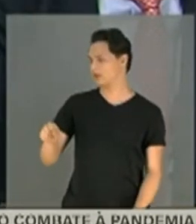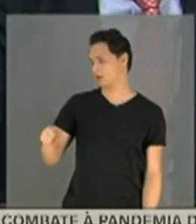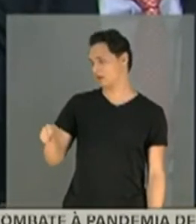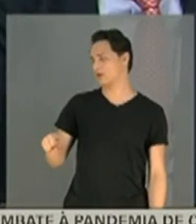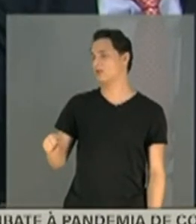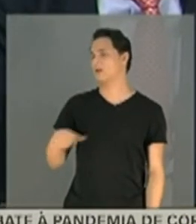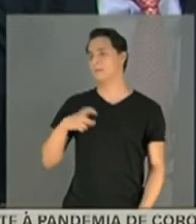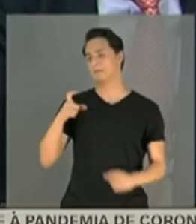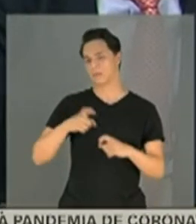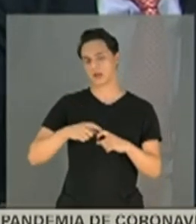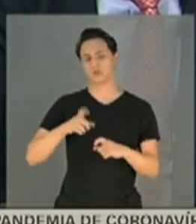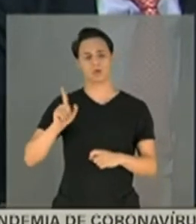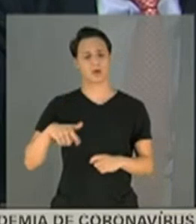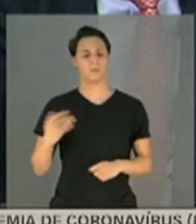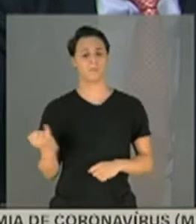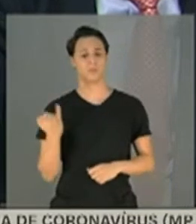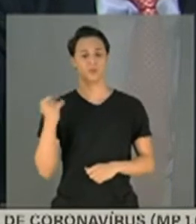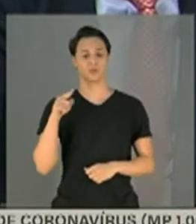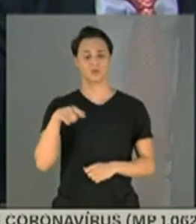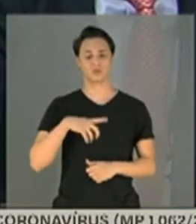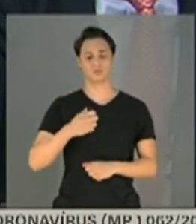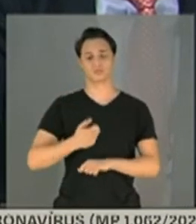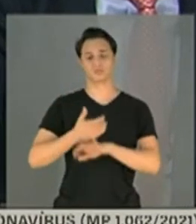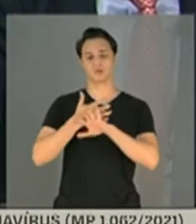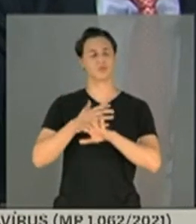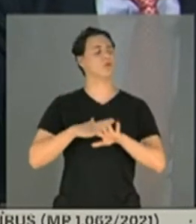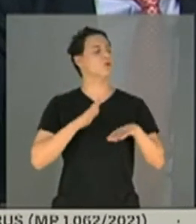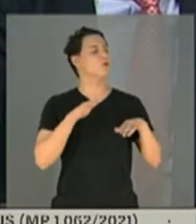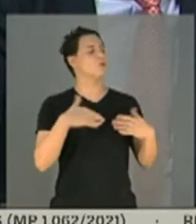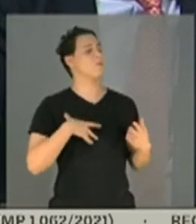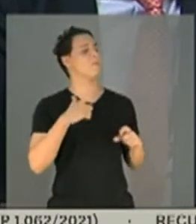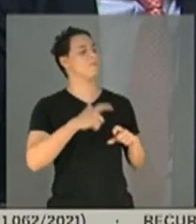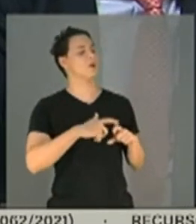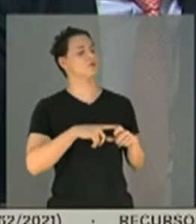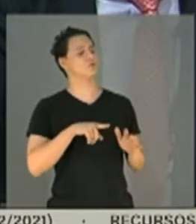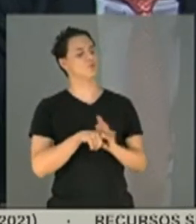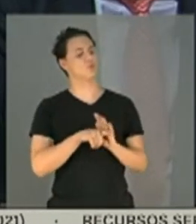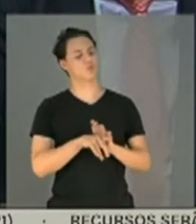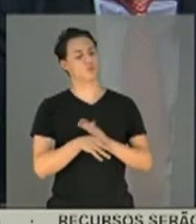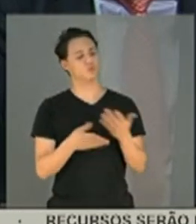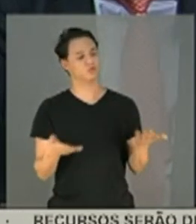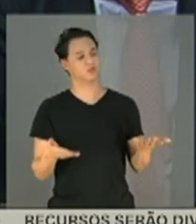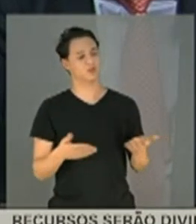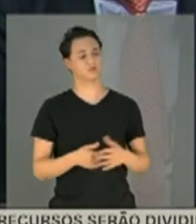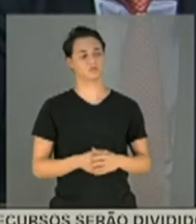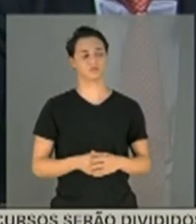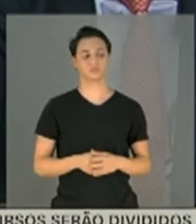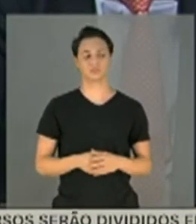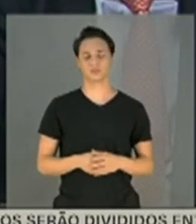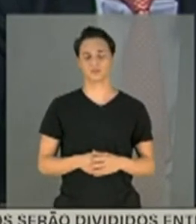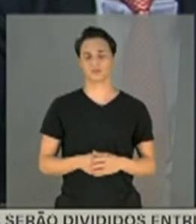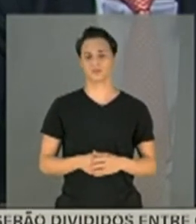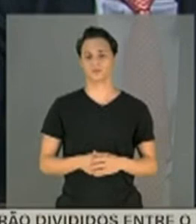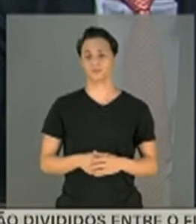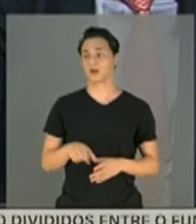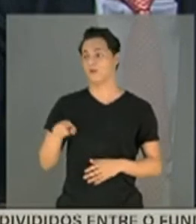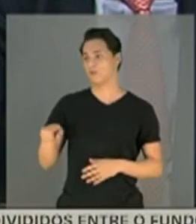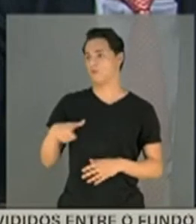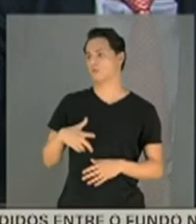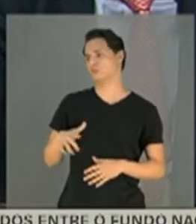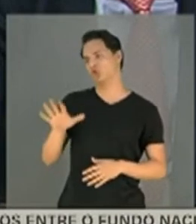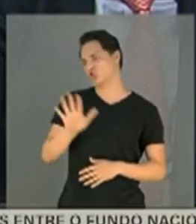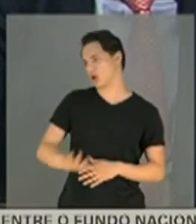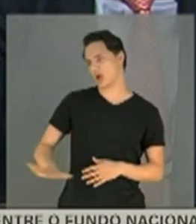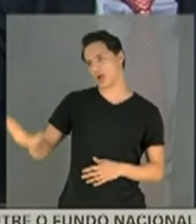era essencial nesse diagnóstico. Que médicos foram consultados com relação a isso? Isso aí foi uma